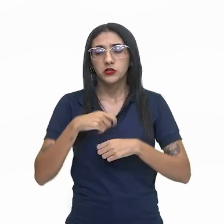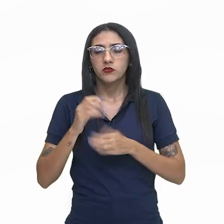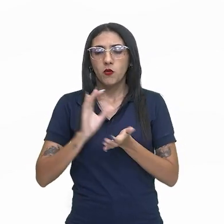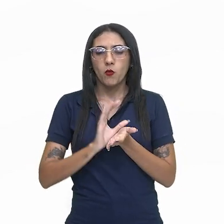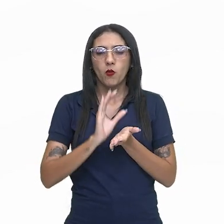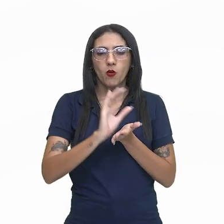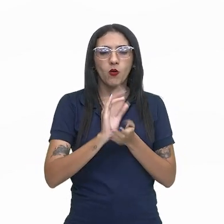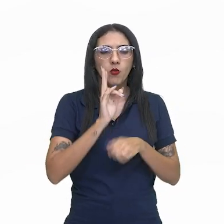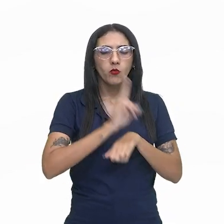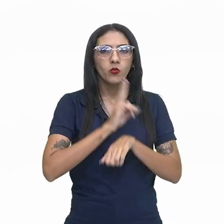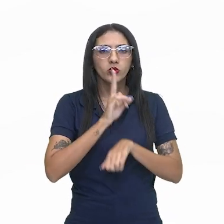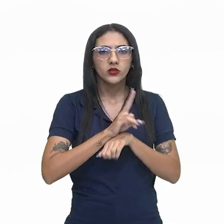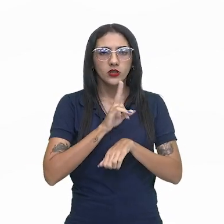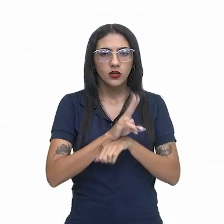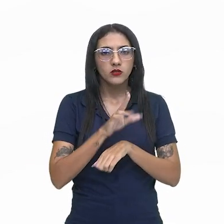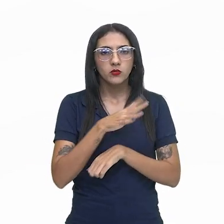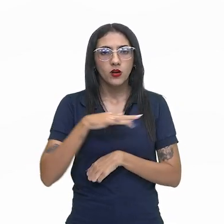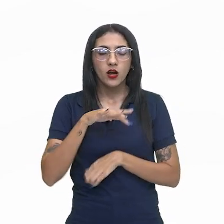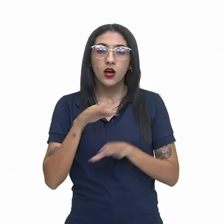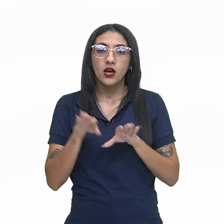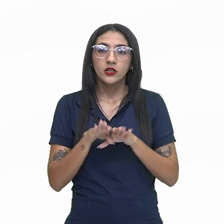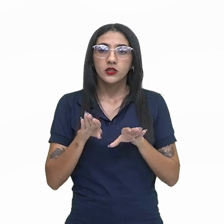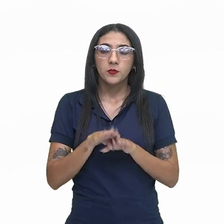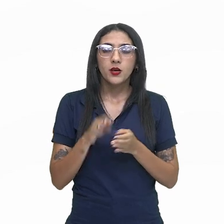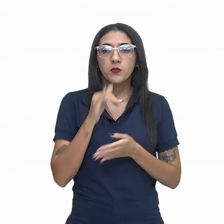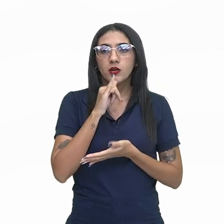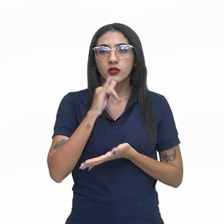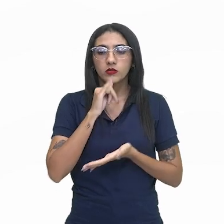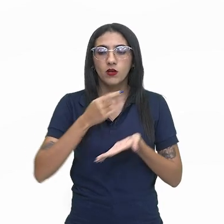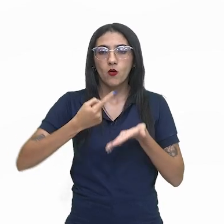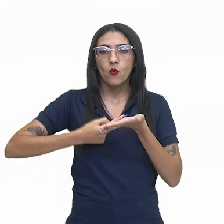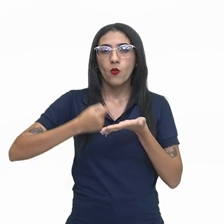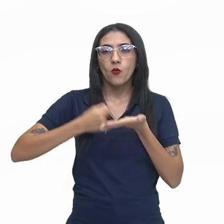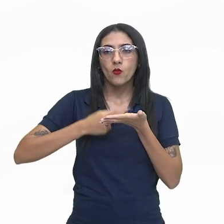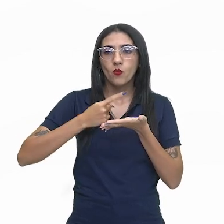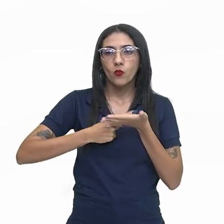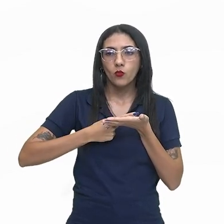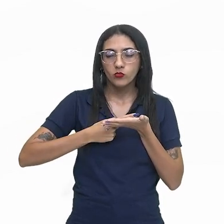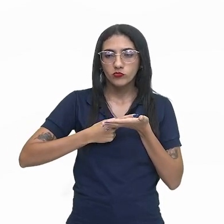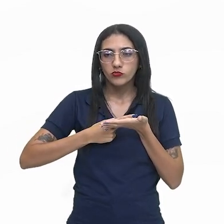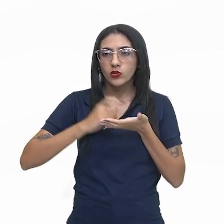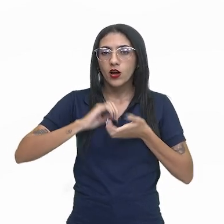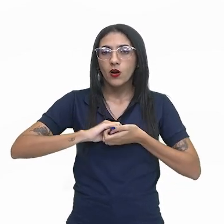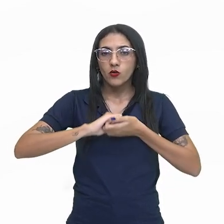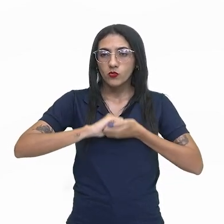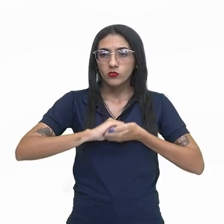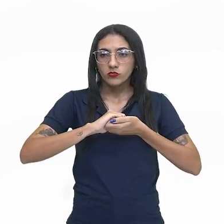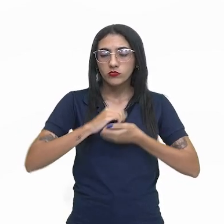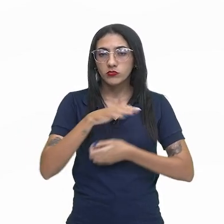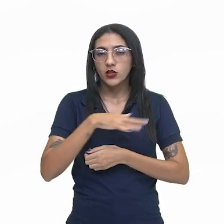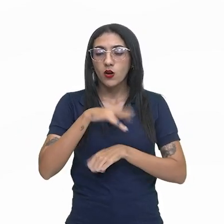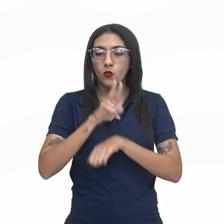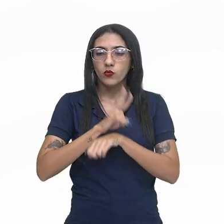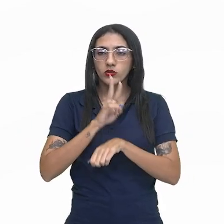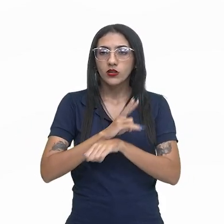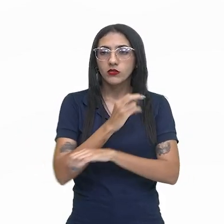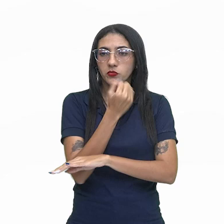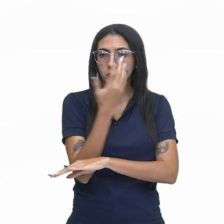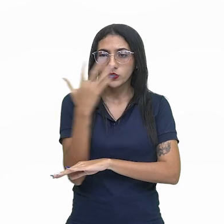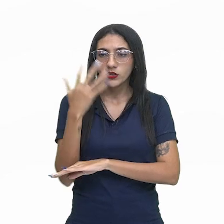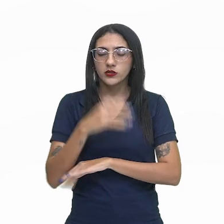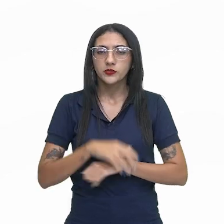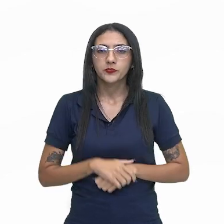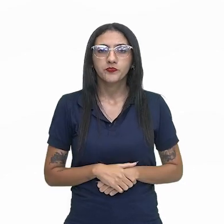recursos compartilhados e implementar aí acordos ambientais, né? Inclusive são feitos, né, naquelas